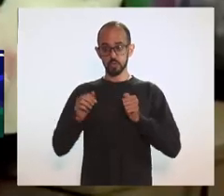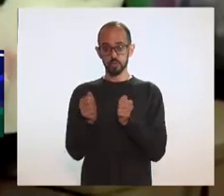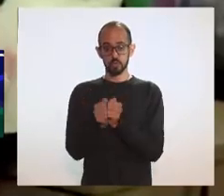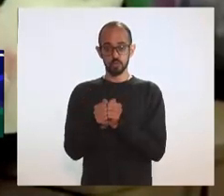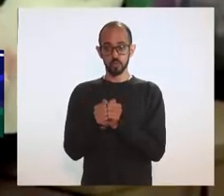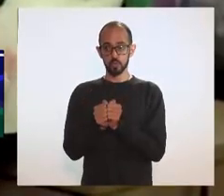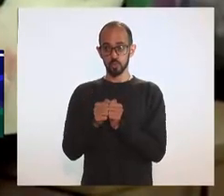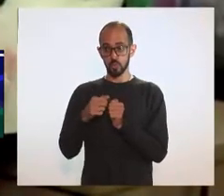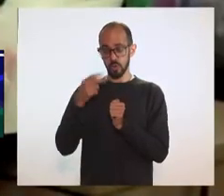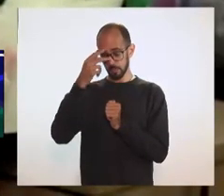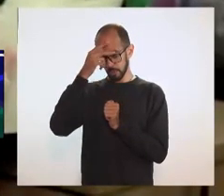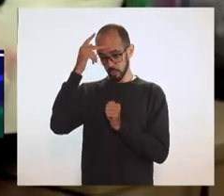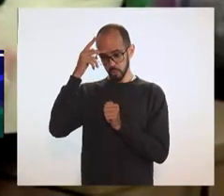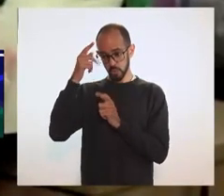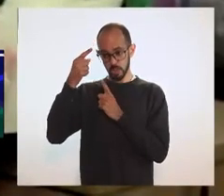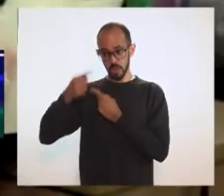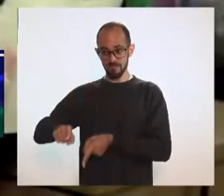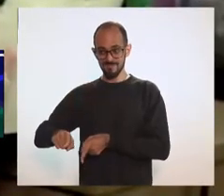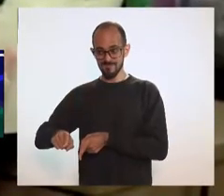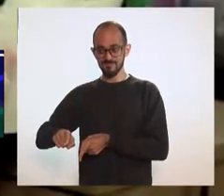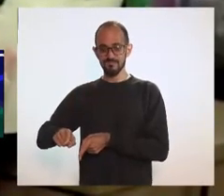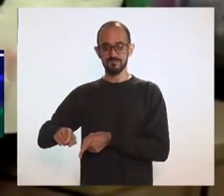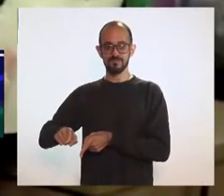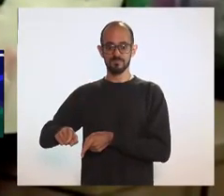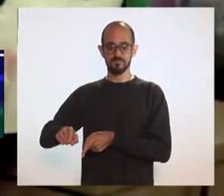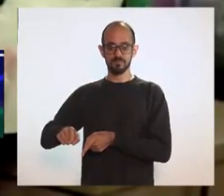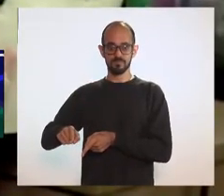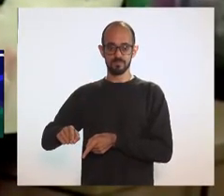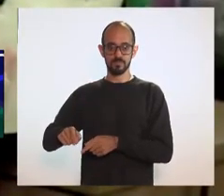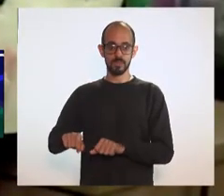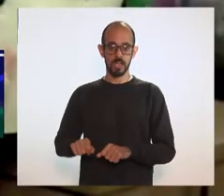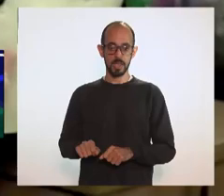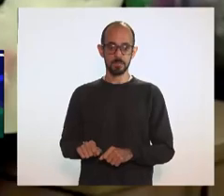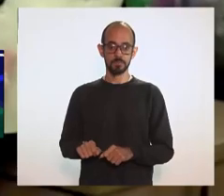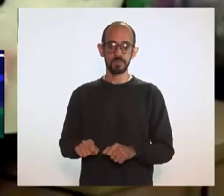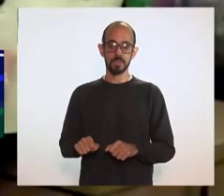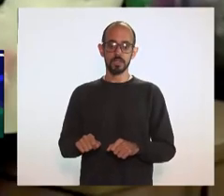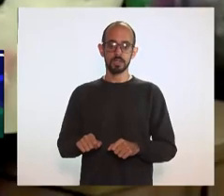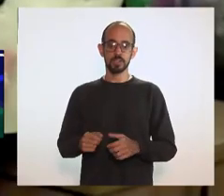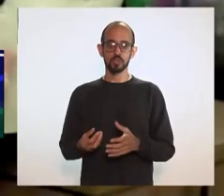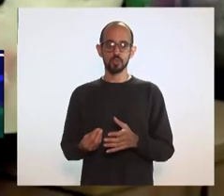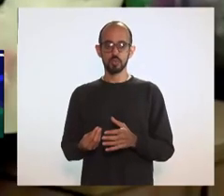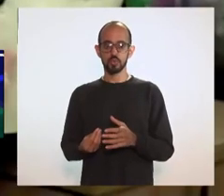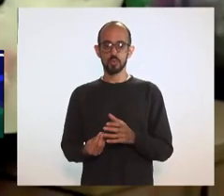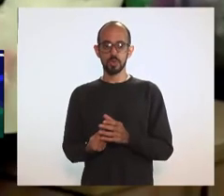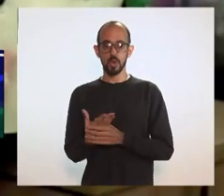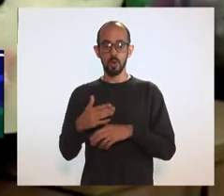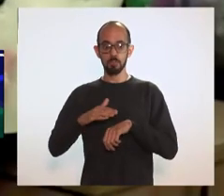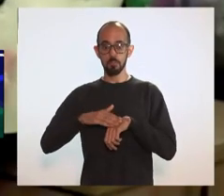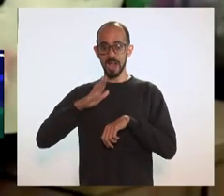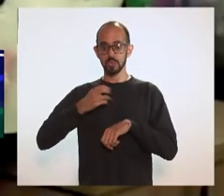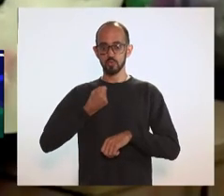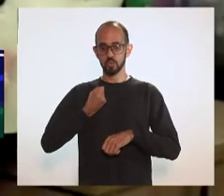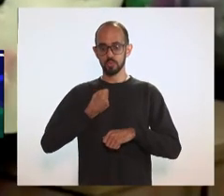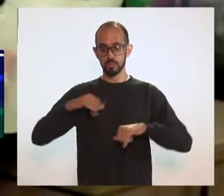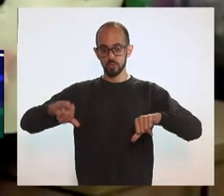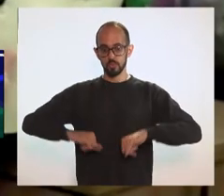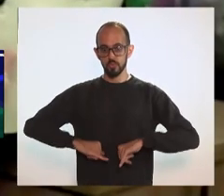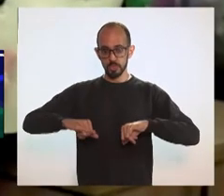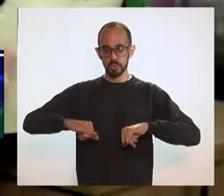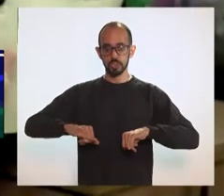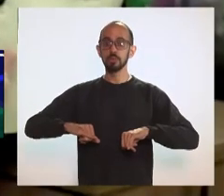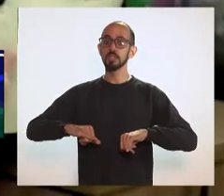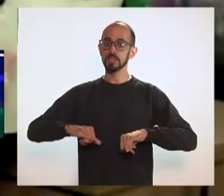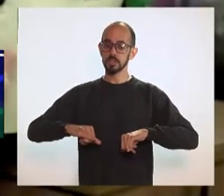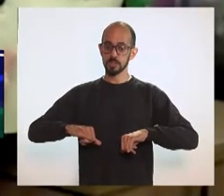o número de vítimas. Né? Enquanto eu estive ali na assistência social do município ano passado, nós